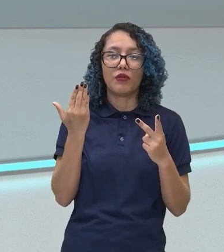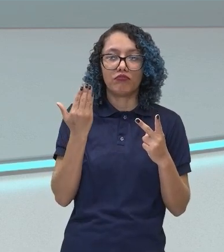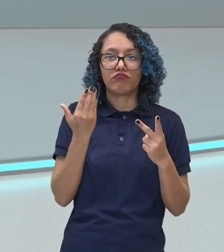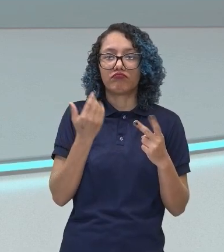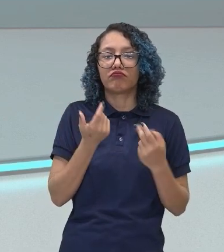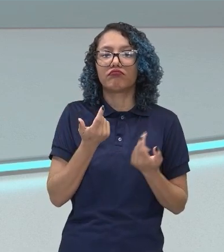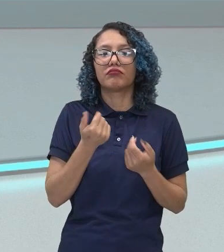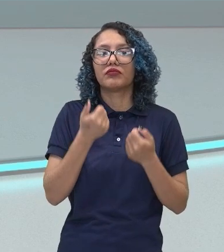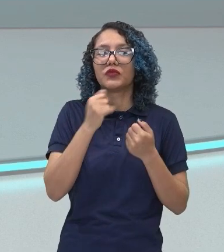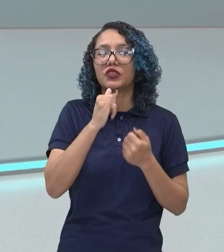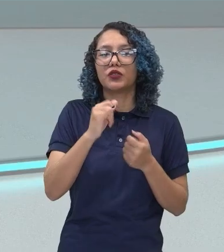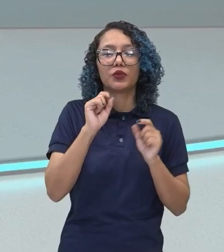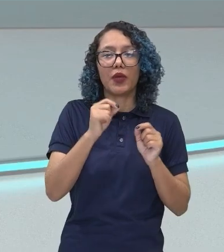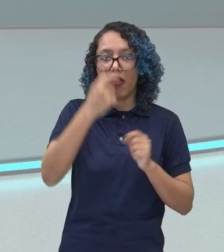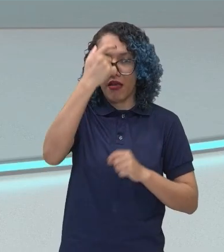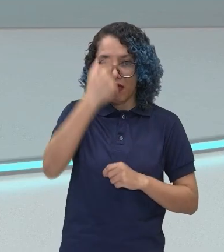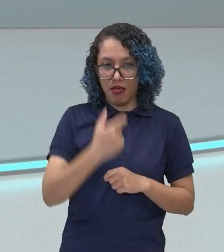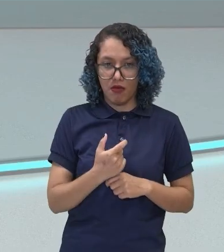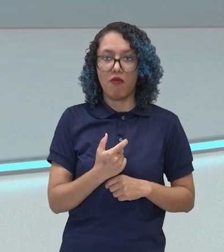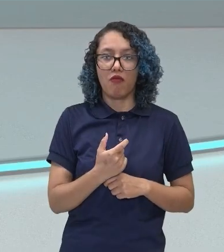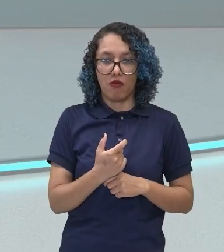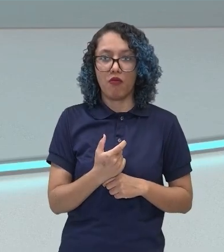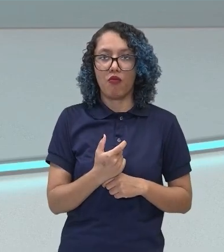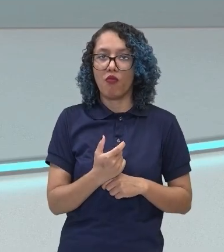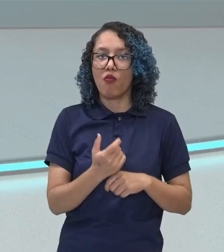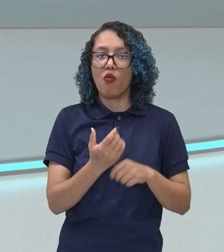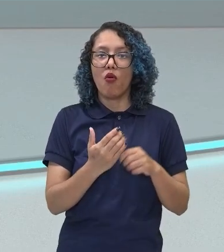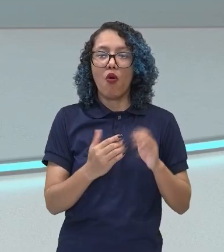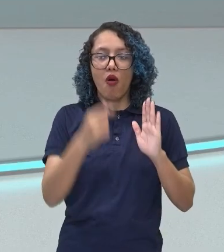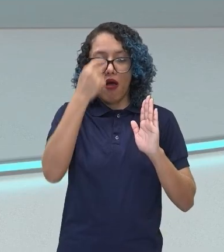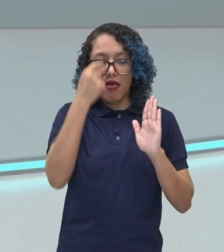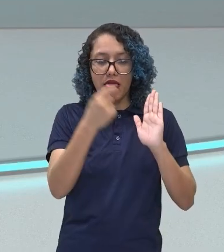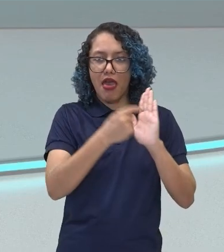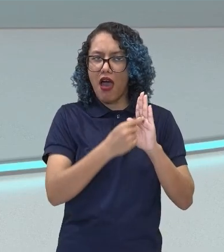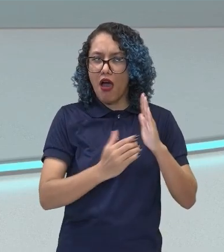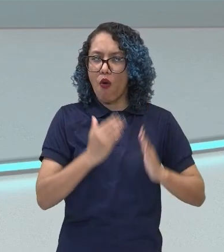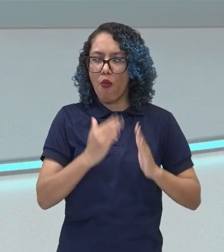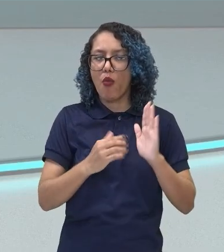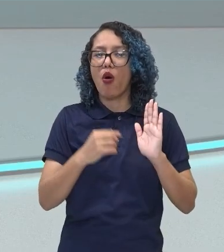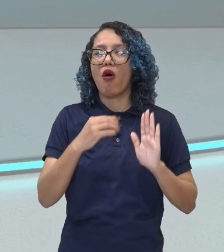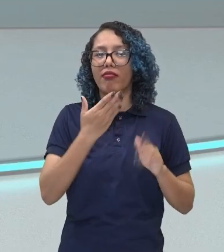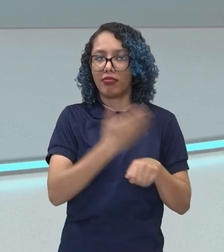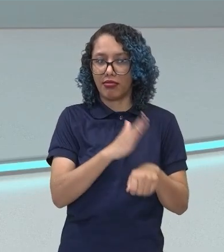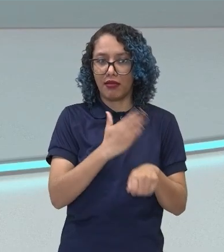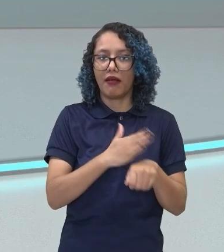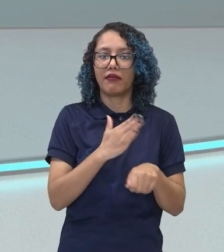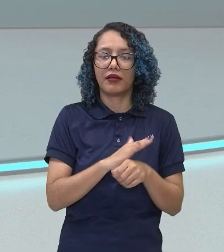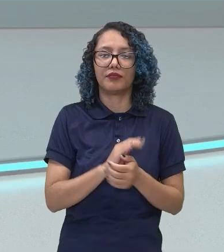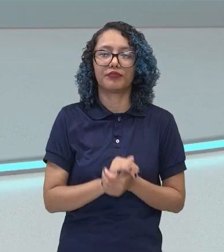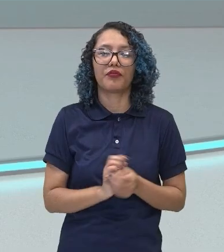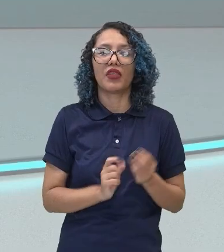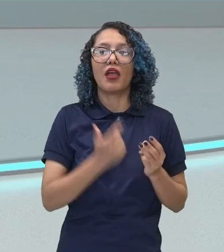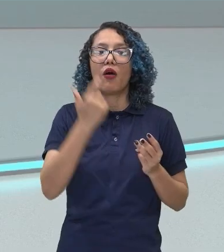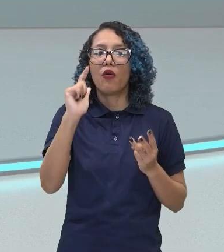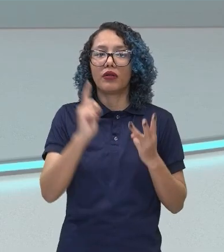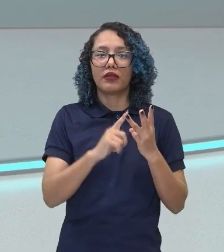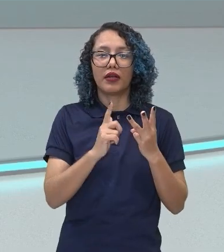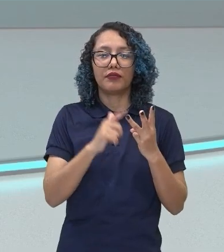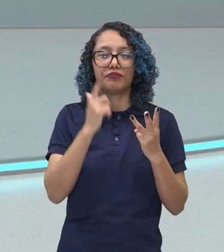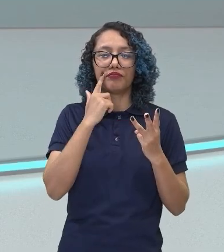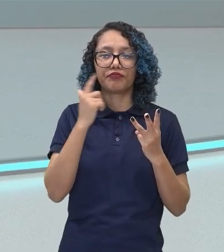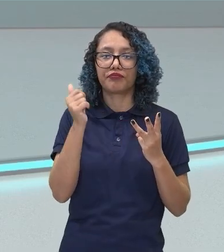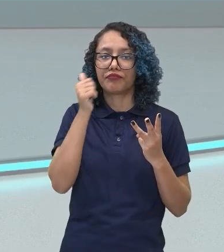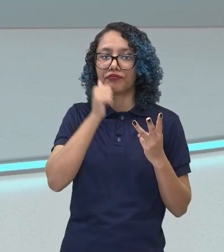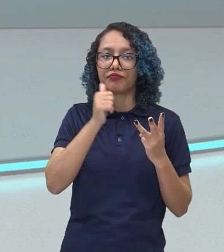de robô. I am, eu sou. O verbo to be conjugado, tá certo? E lá a nossa primeira personagem, I am